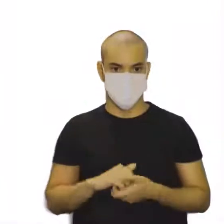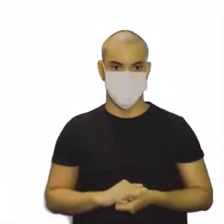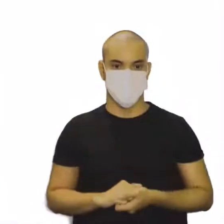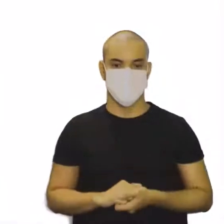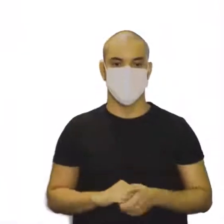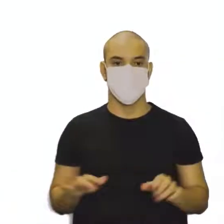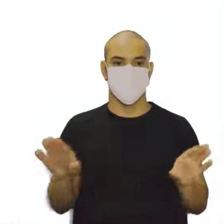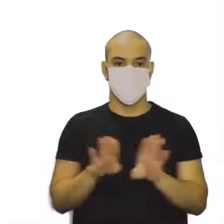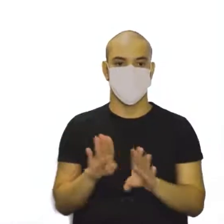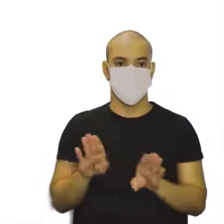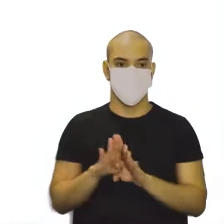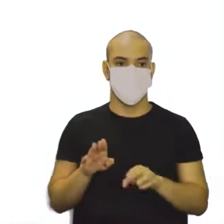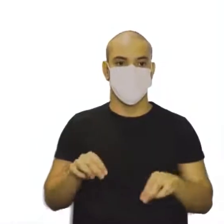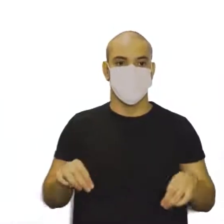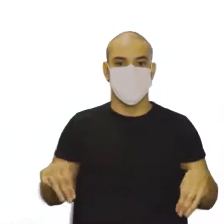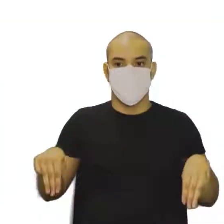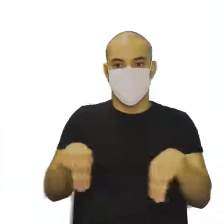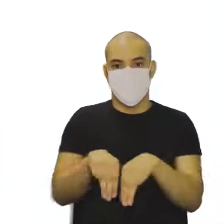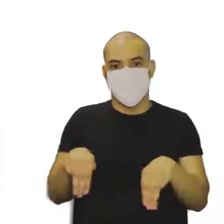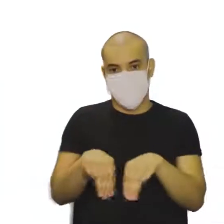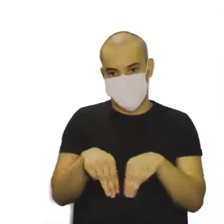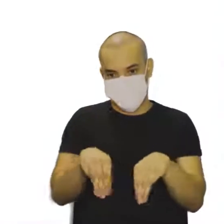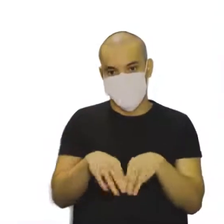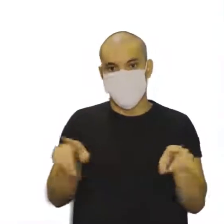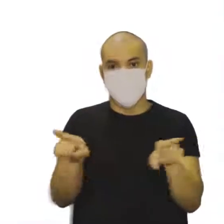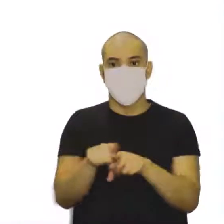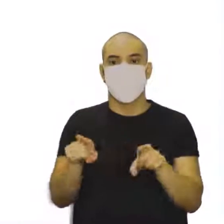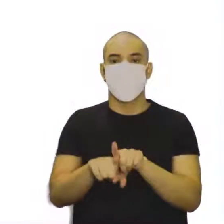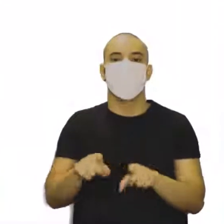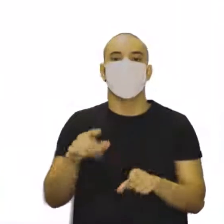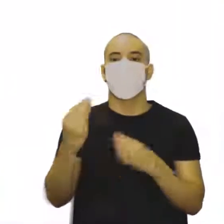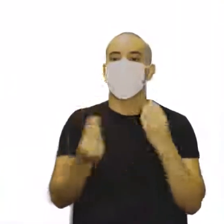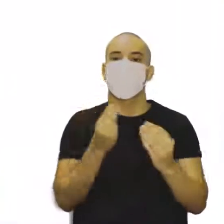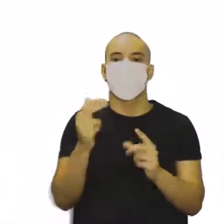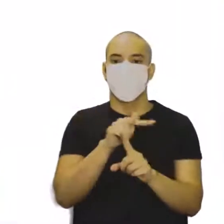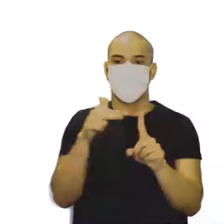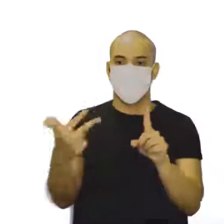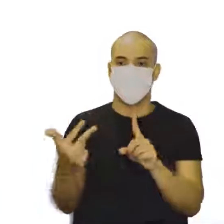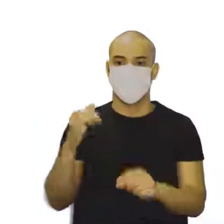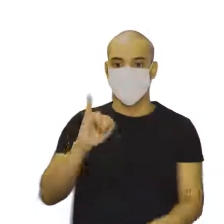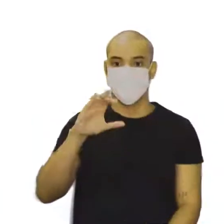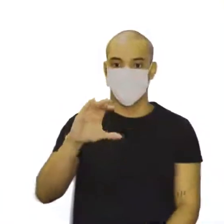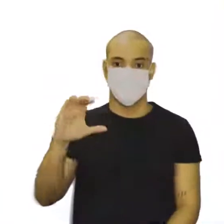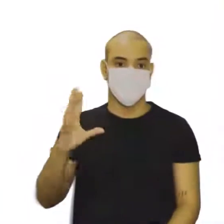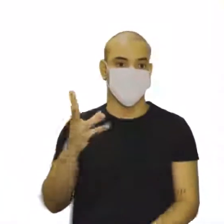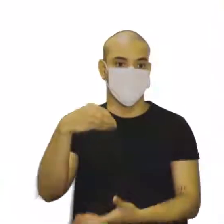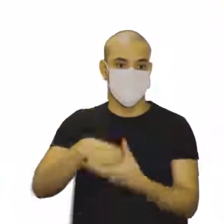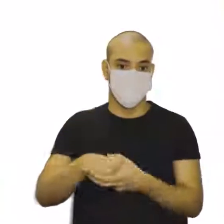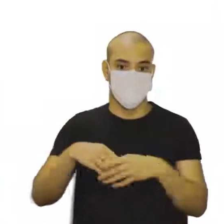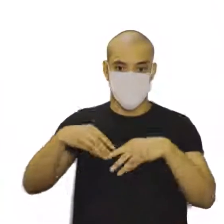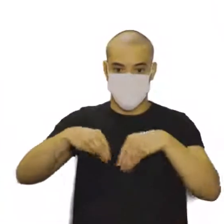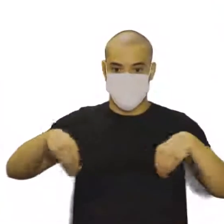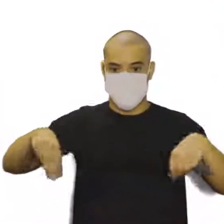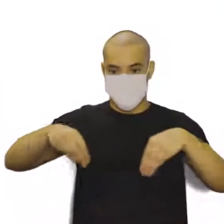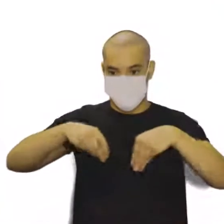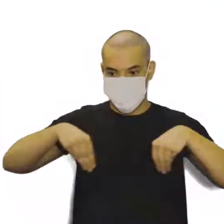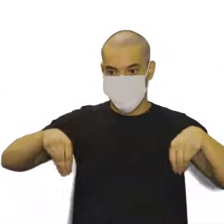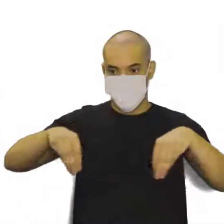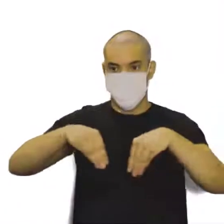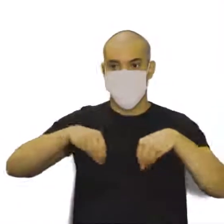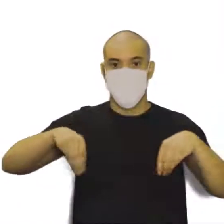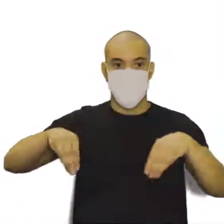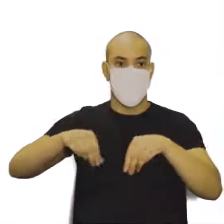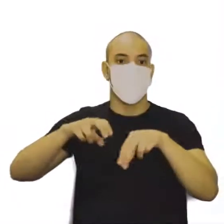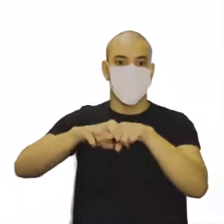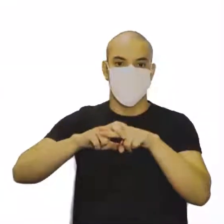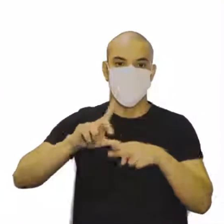significativamente tanto a magnitude como o ângulo da corrente de curto-circuito à Terra, ok? Então, ele